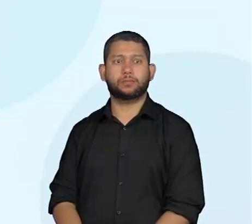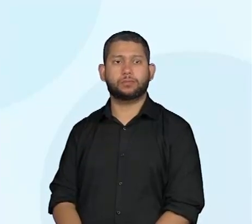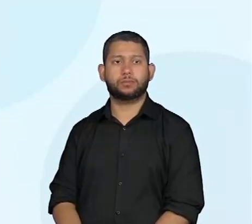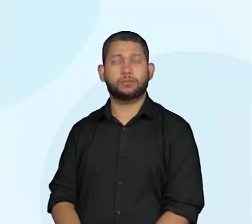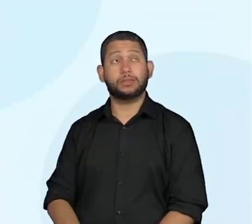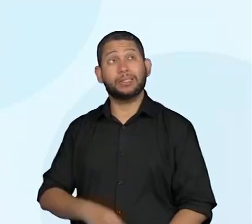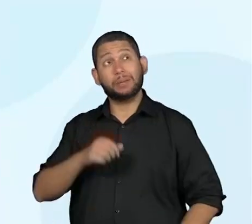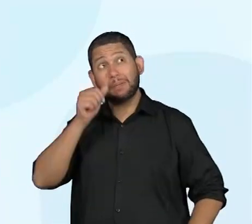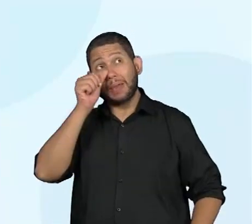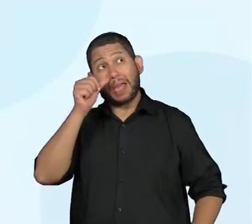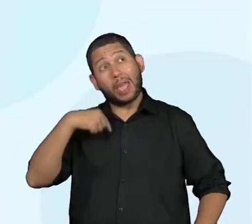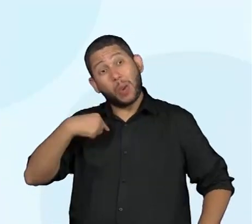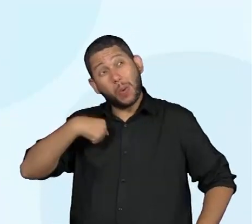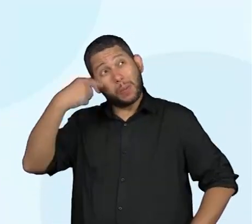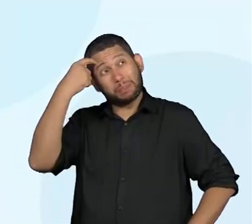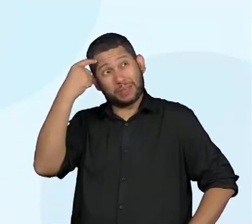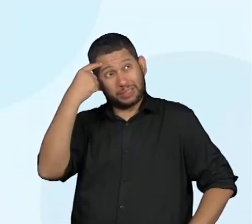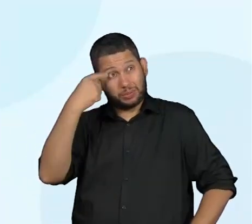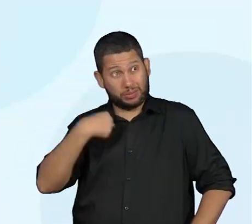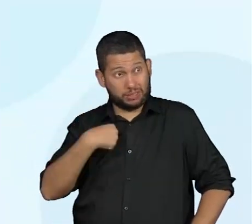Para mim, o que vem na minha cabeça